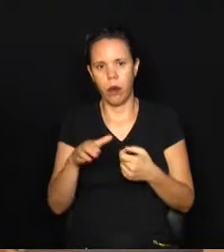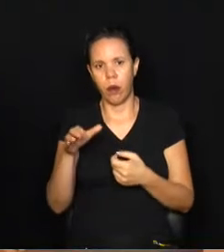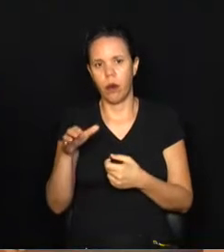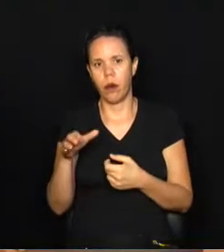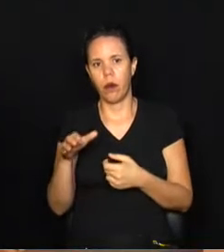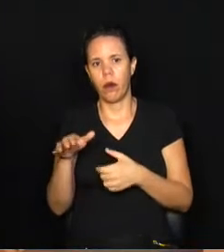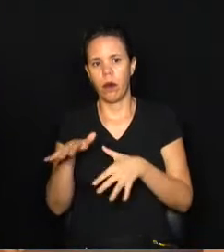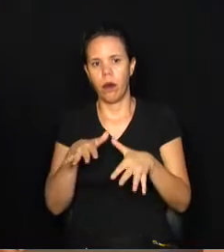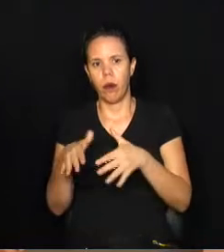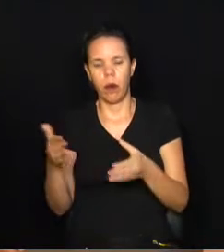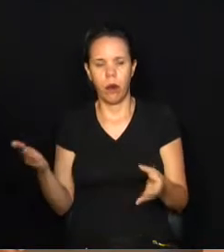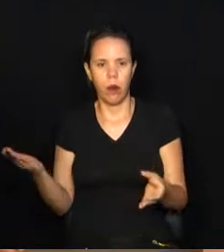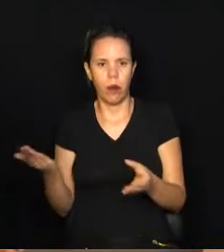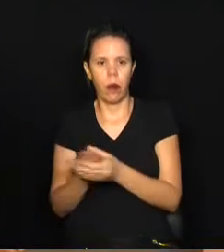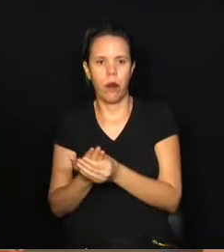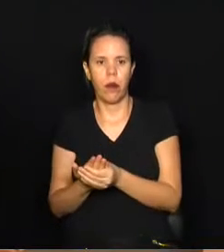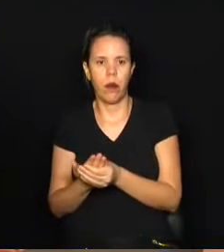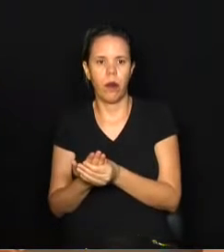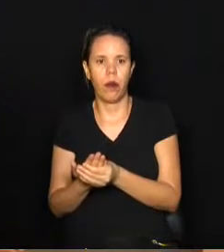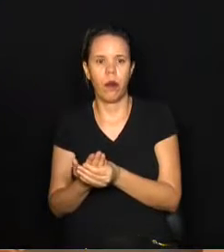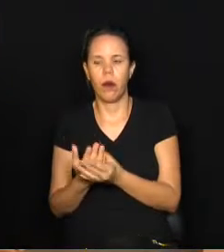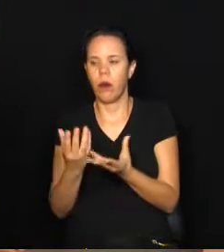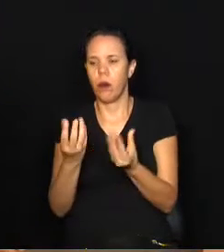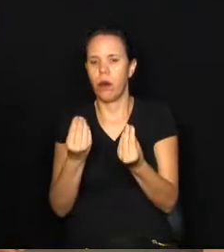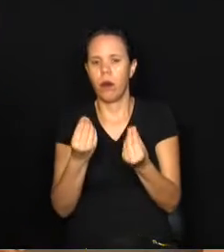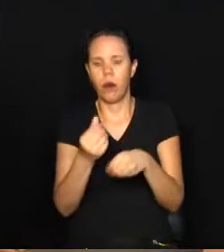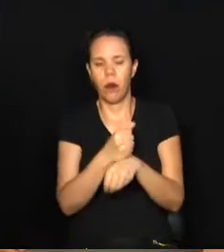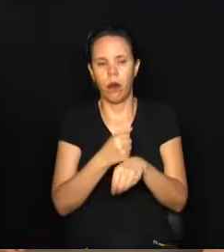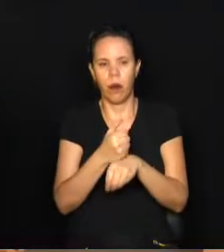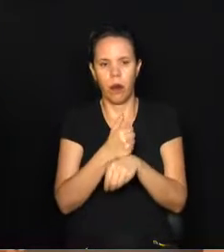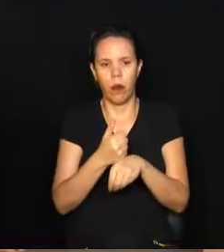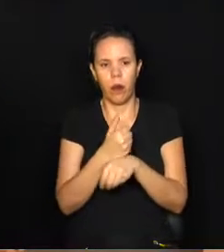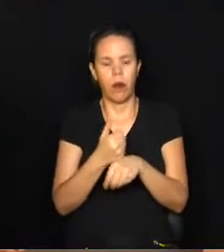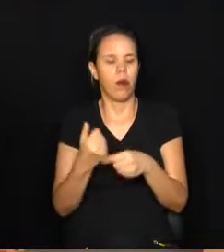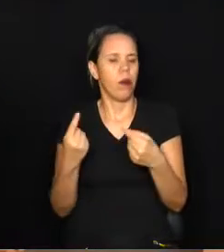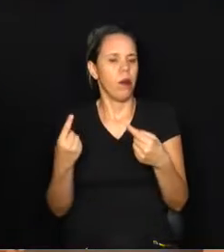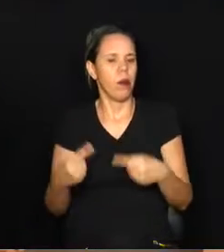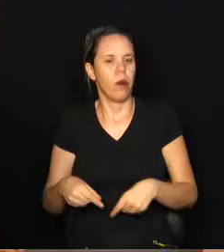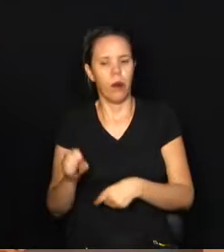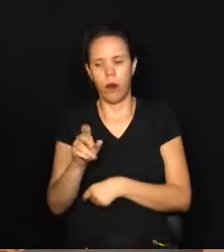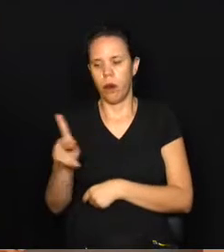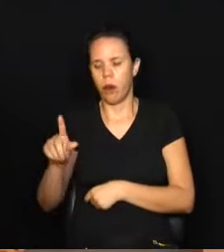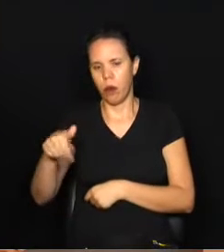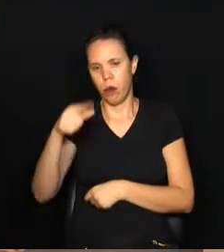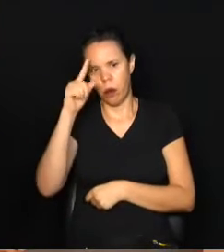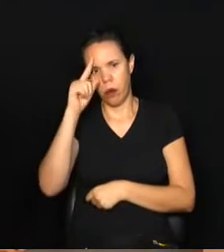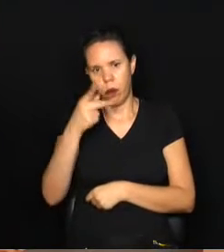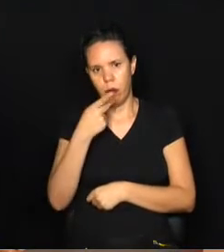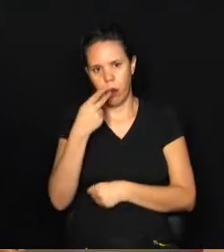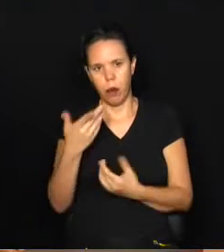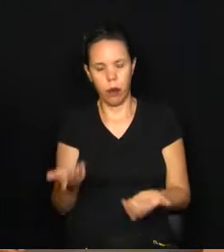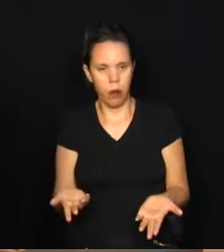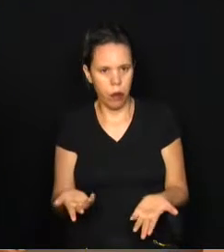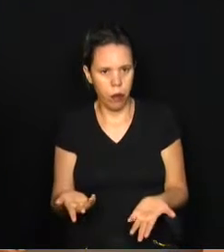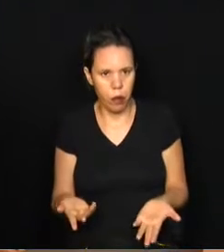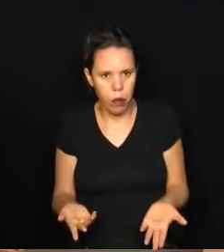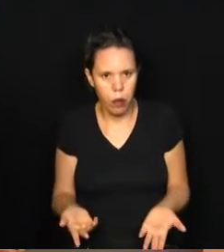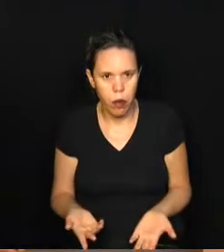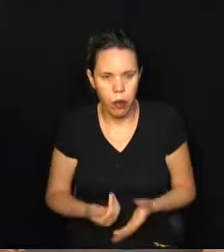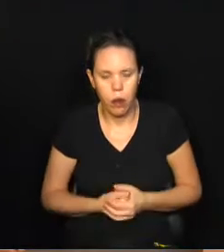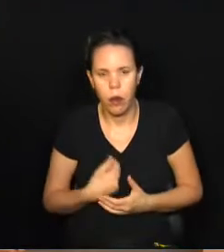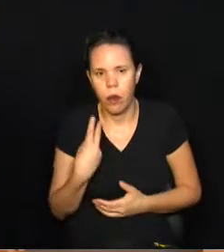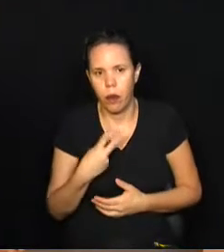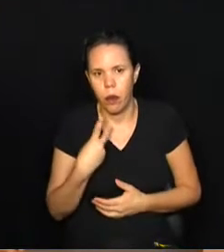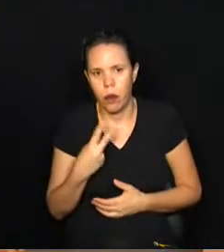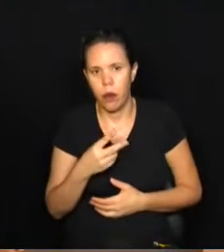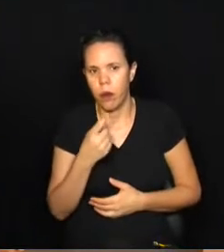movem processos a muitos optometristas, e depois sim vamos falar do dia da optometria. E o vereador